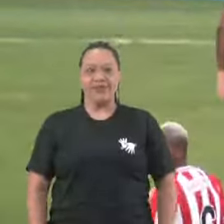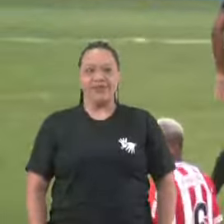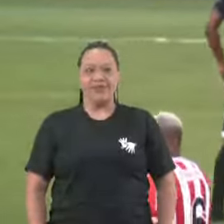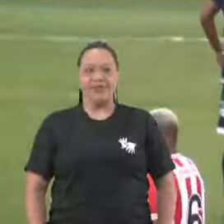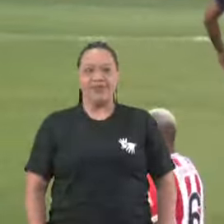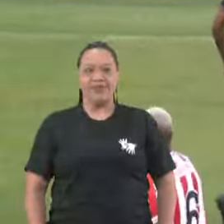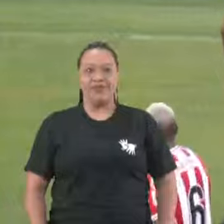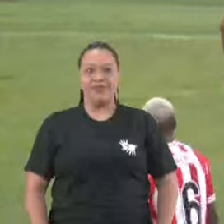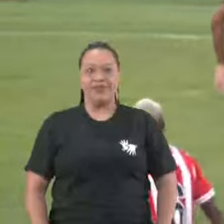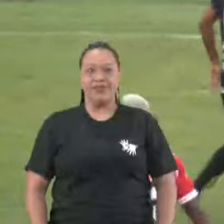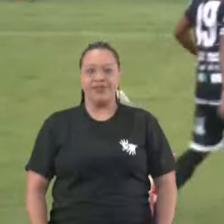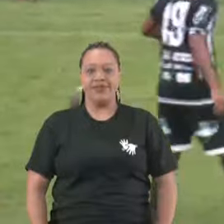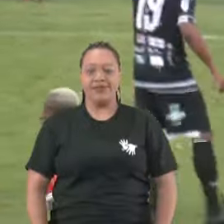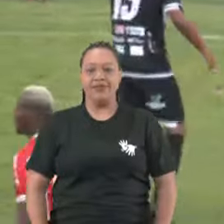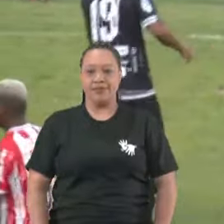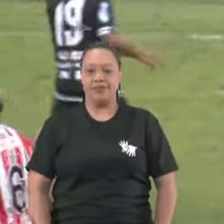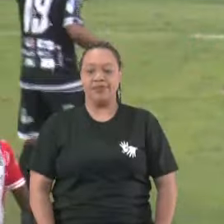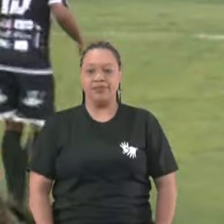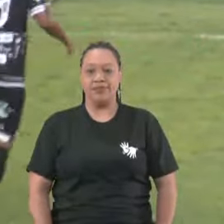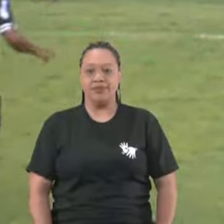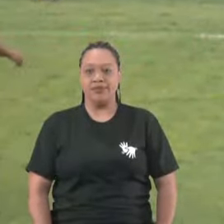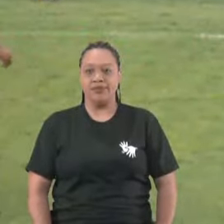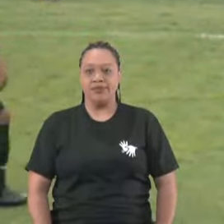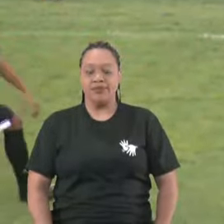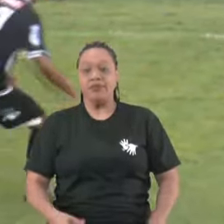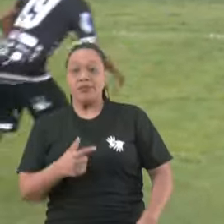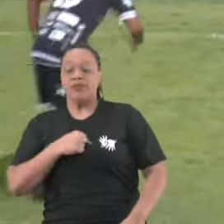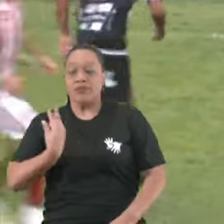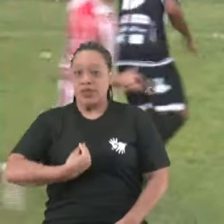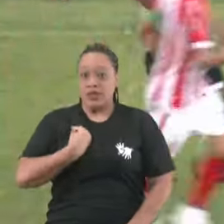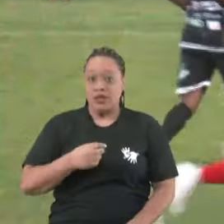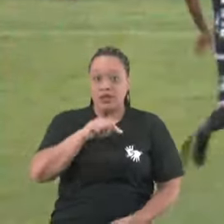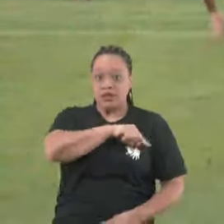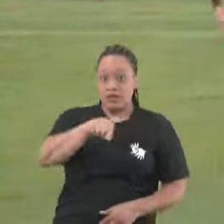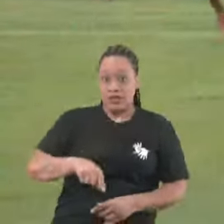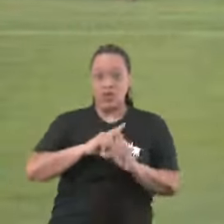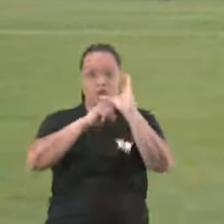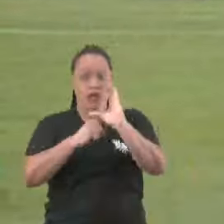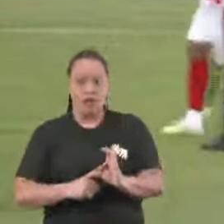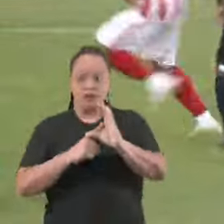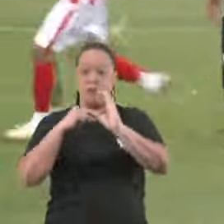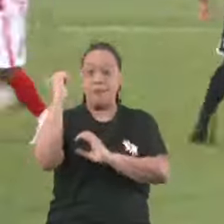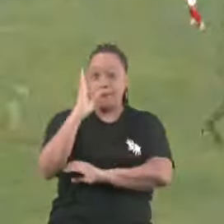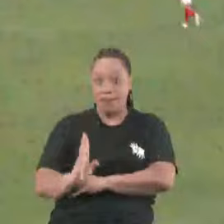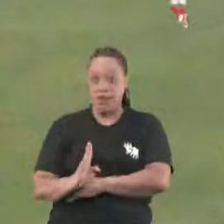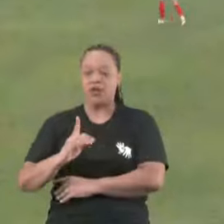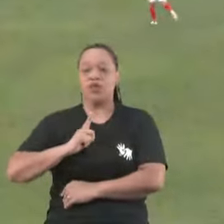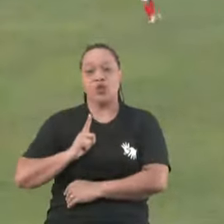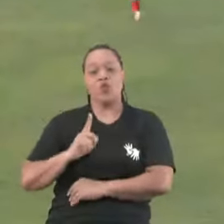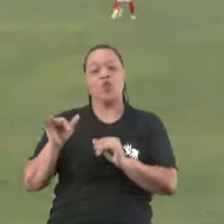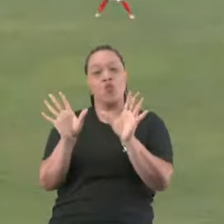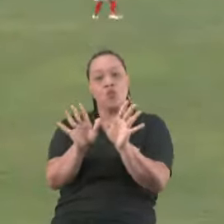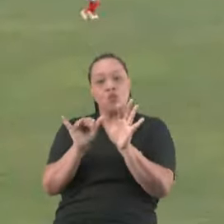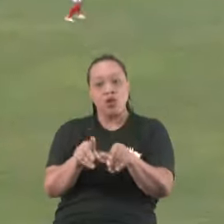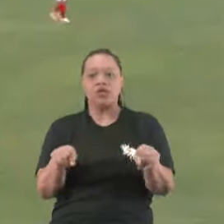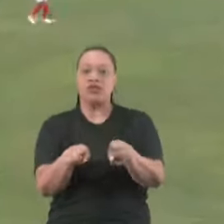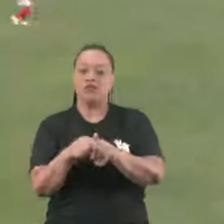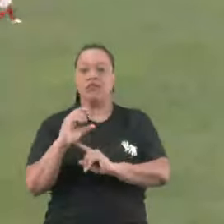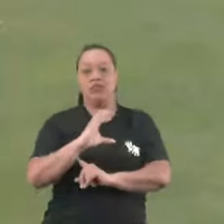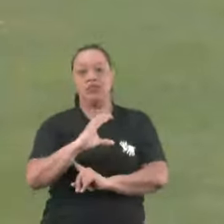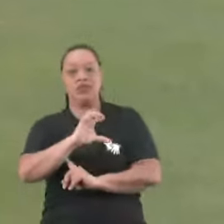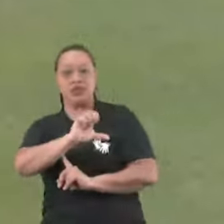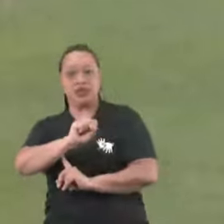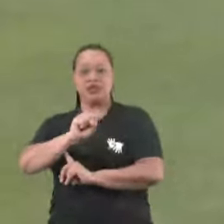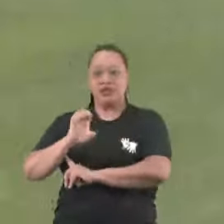O ASA que recentemente conheceu os adversários da Série D do Campeonato Brasileiro. O ASA, assim como o CSS, eram os